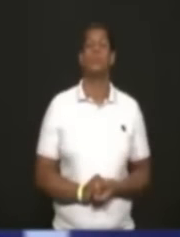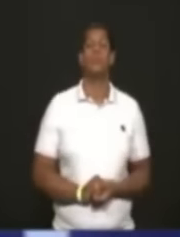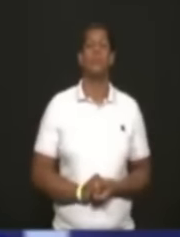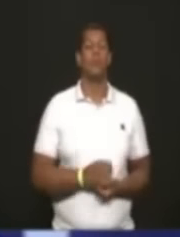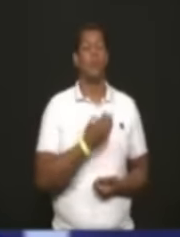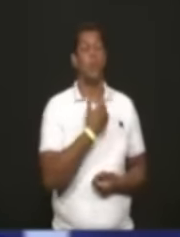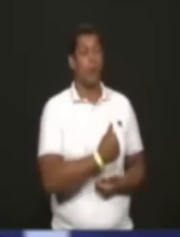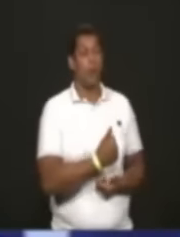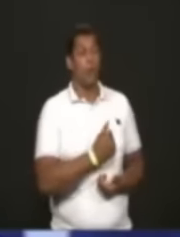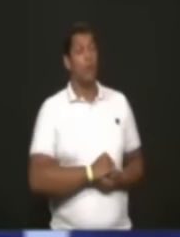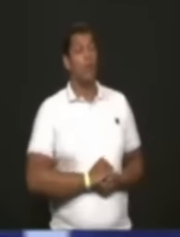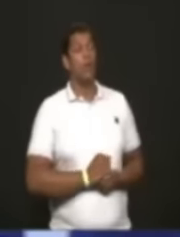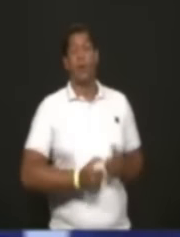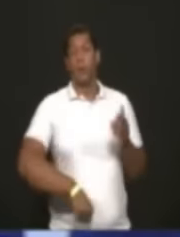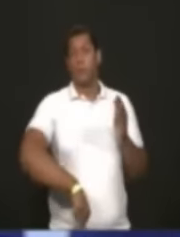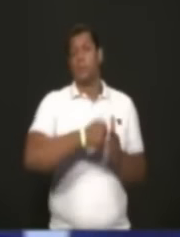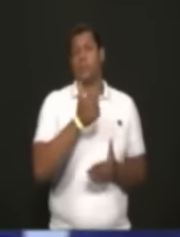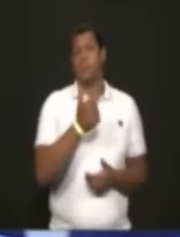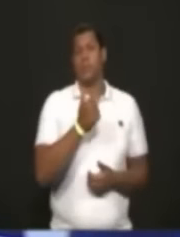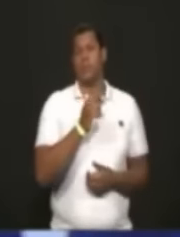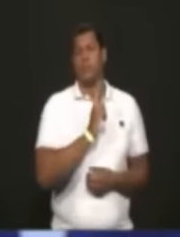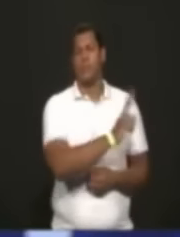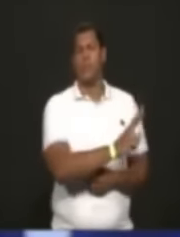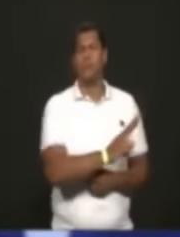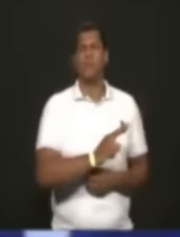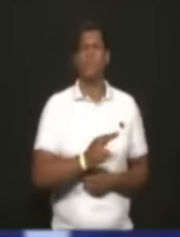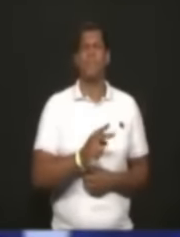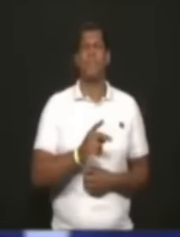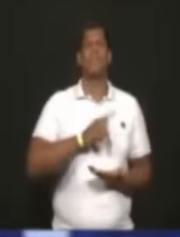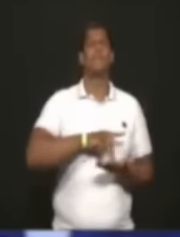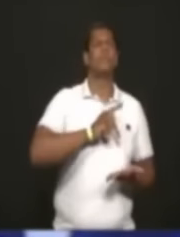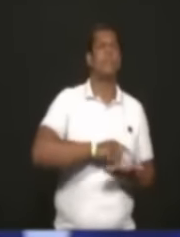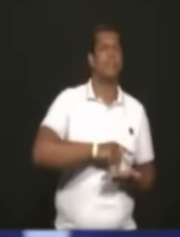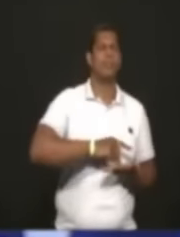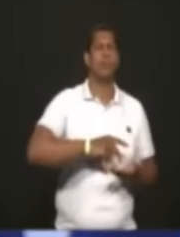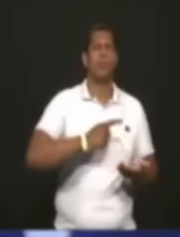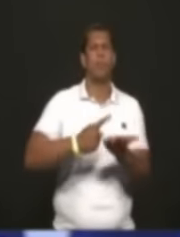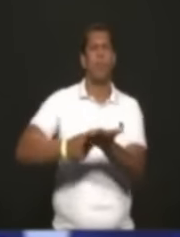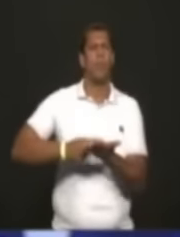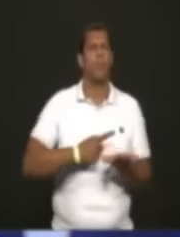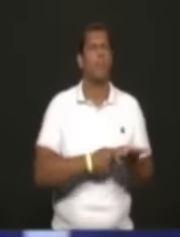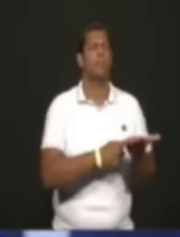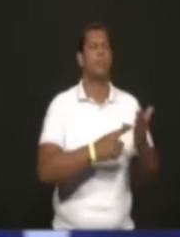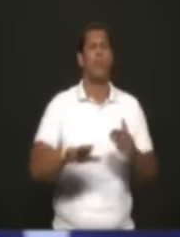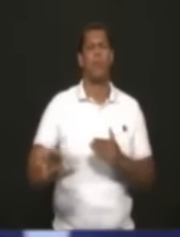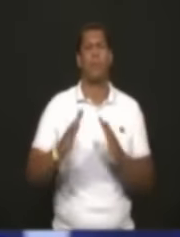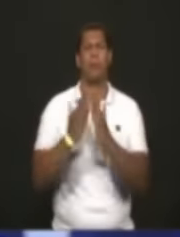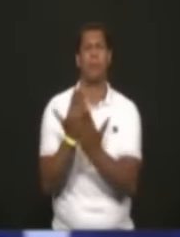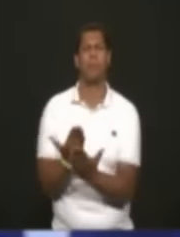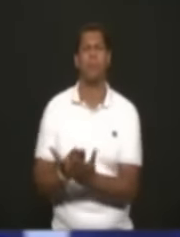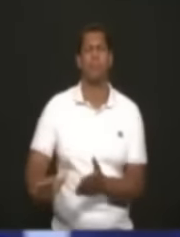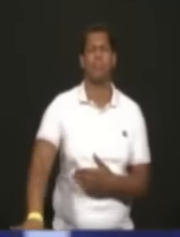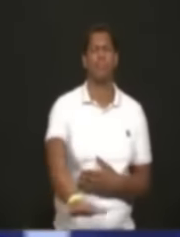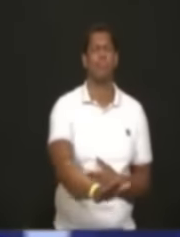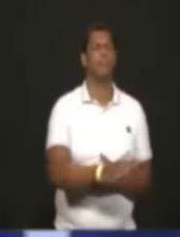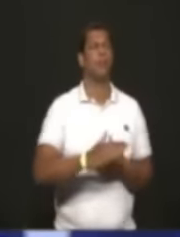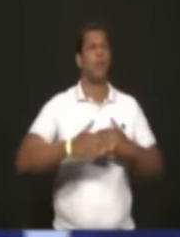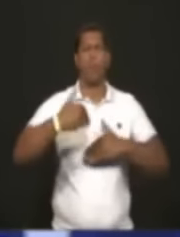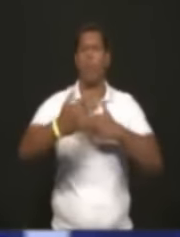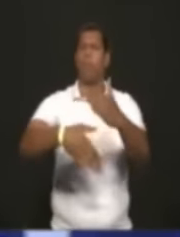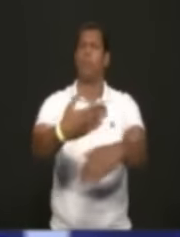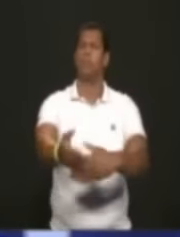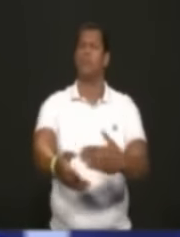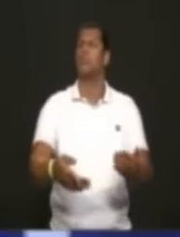Muito bom. Primeiro, de fato, as parcerias com as creches conveniadas foi um grande avanço aqui na